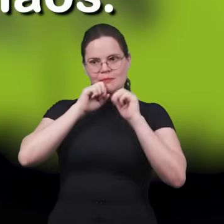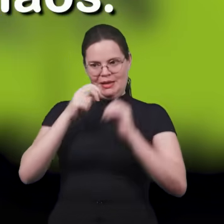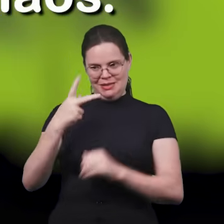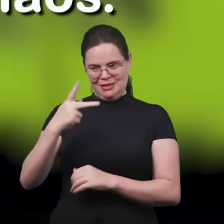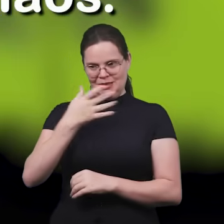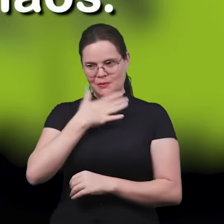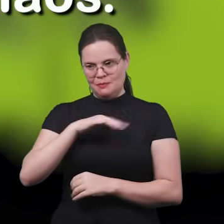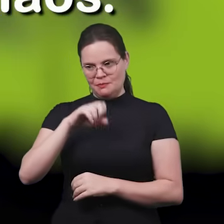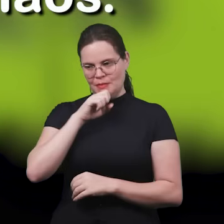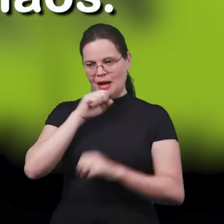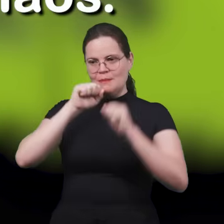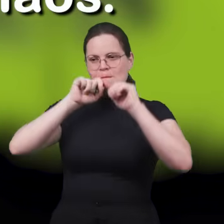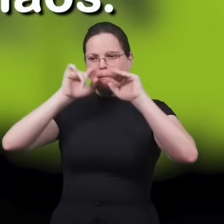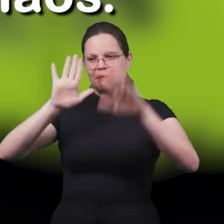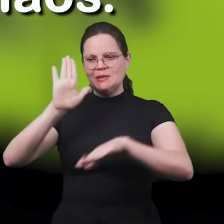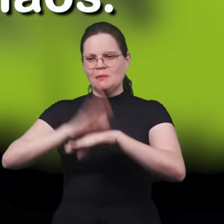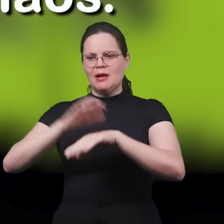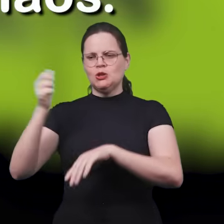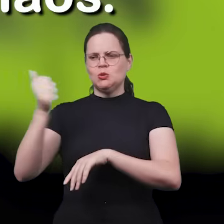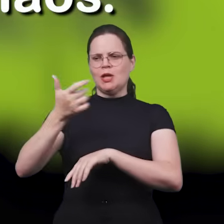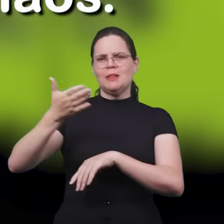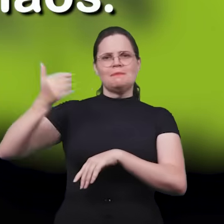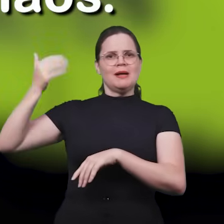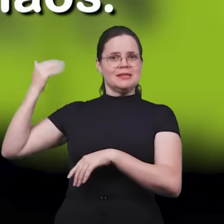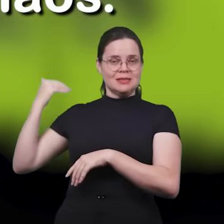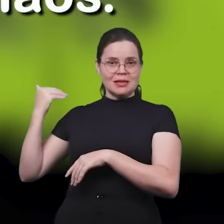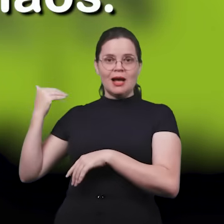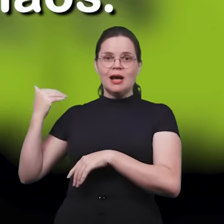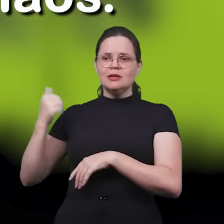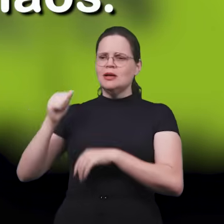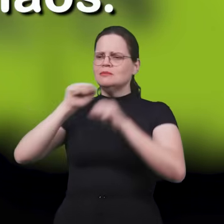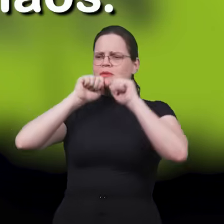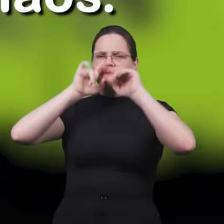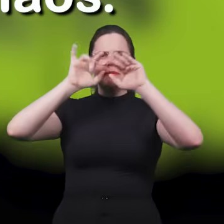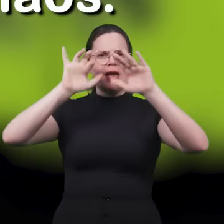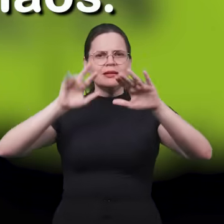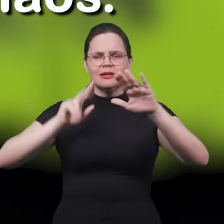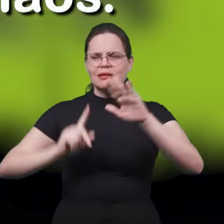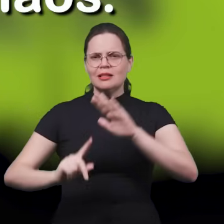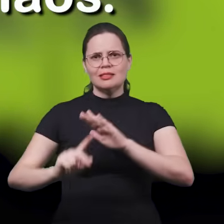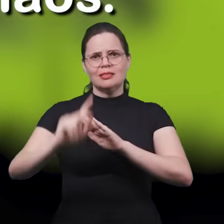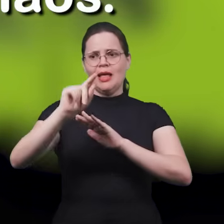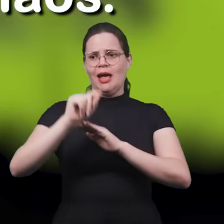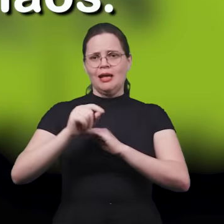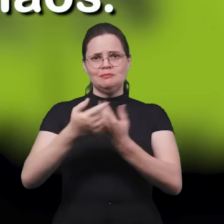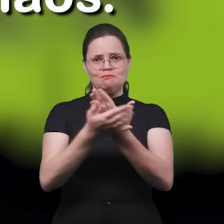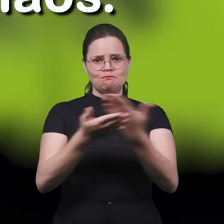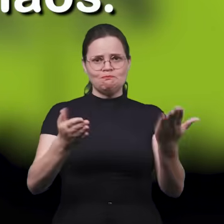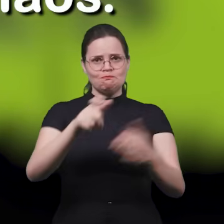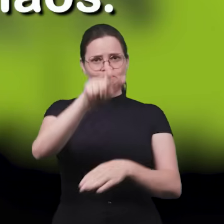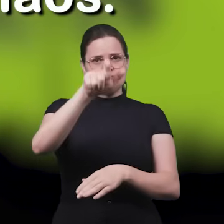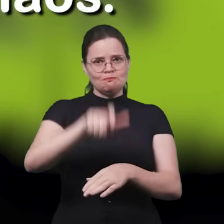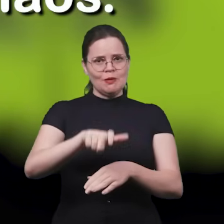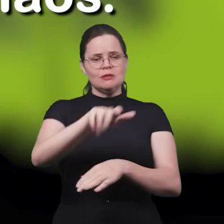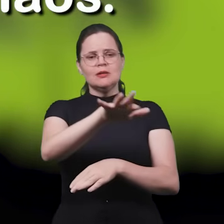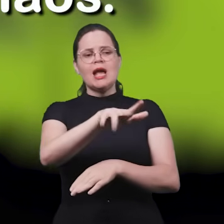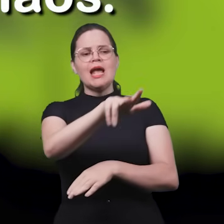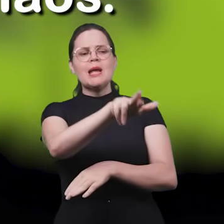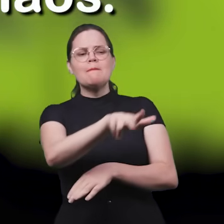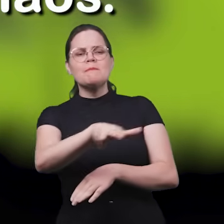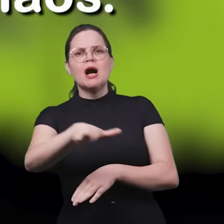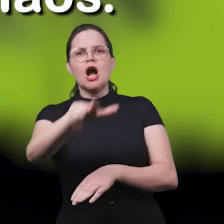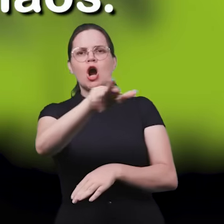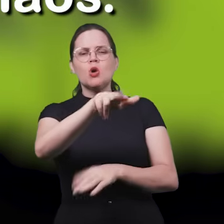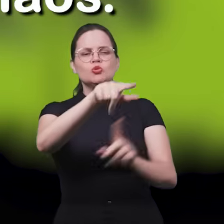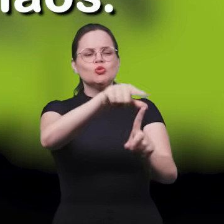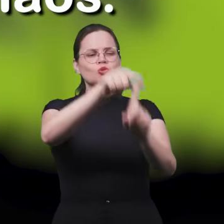pais, até a extremidade dos outeiros eternos. Elas estarão sobre a cabeça de José e